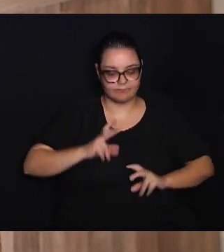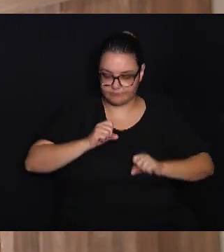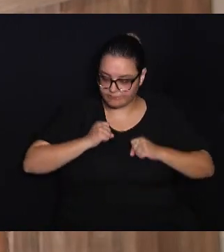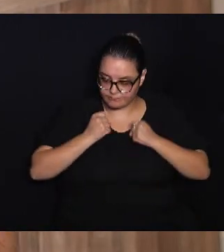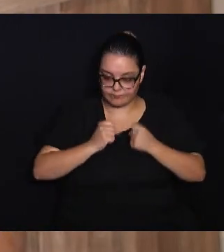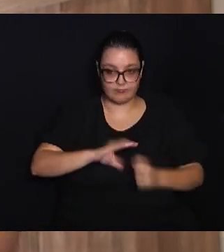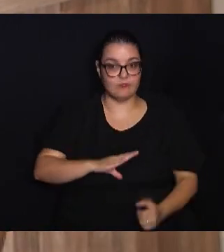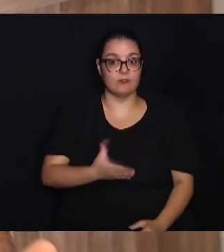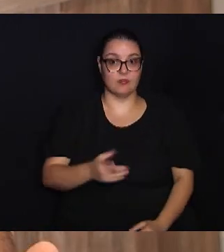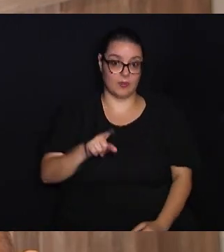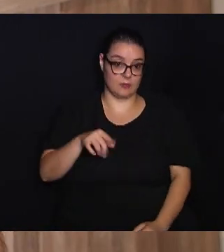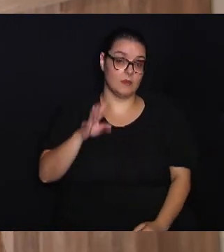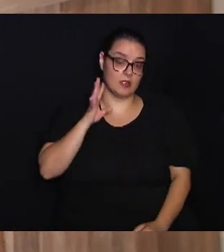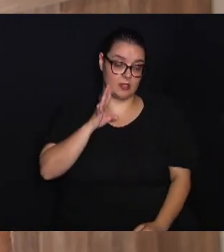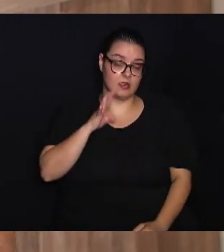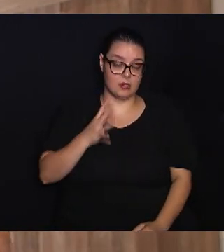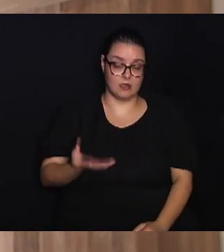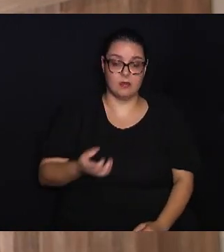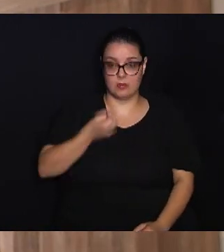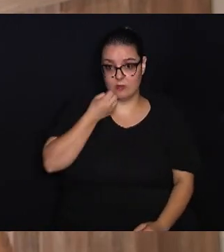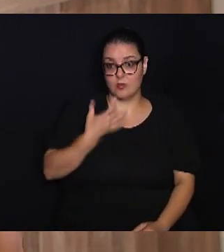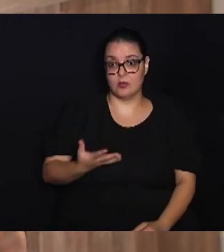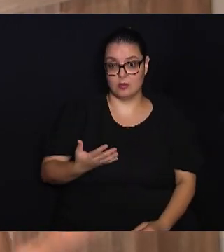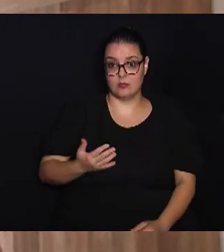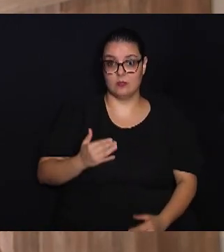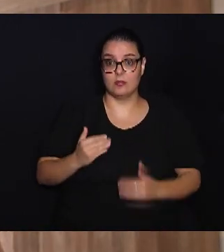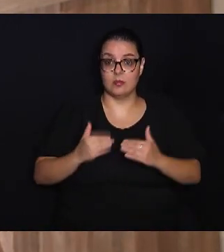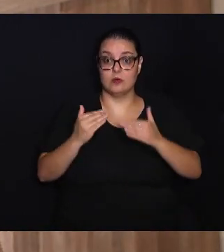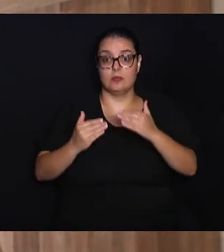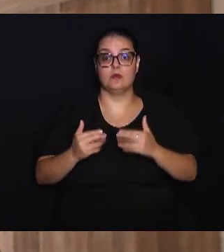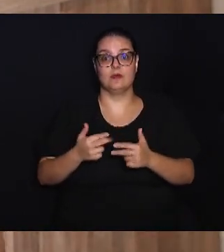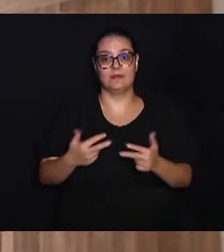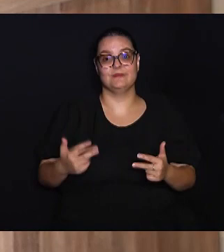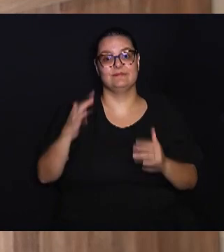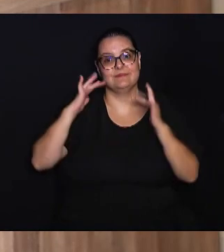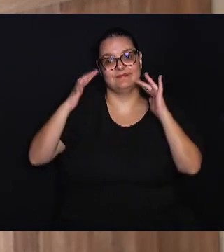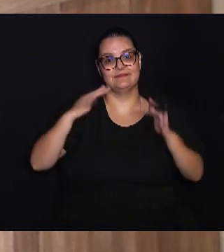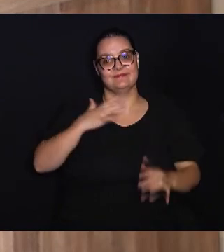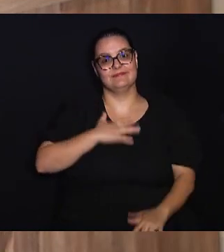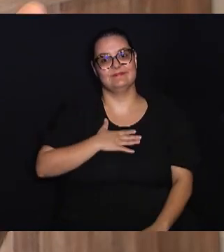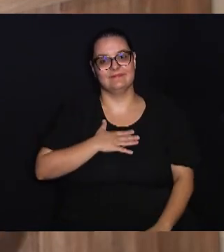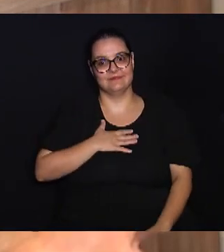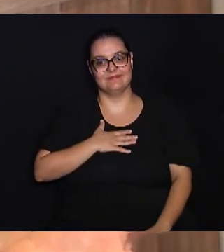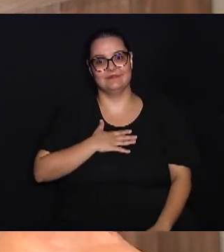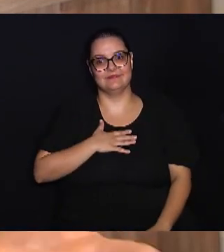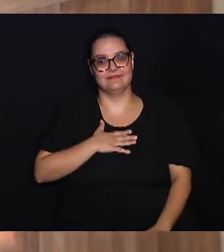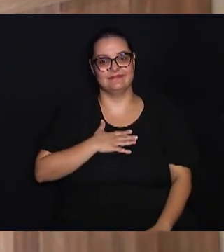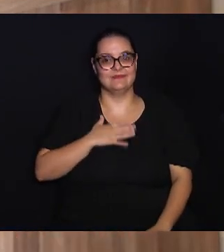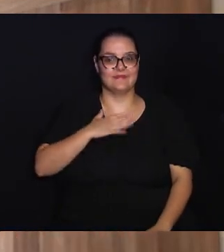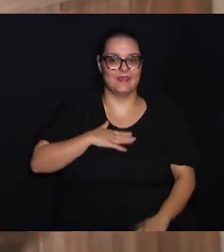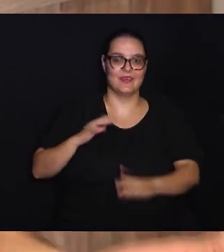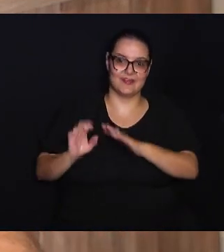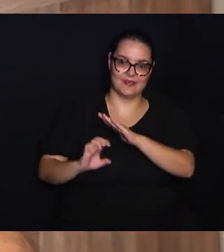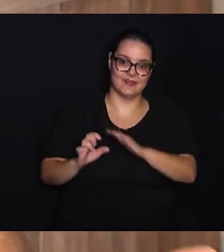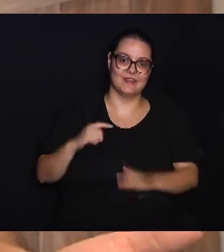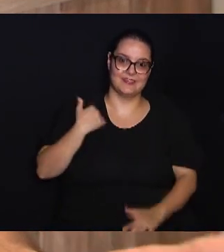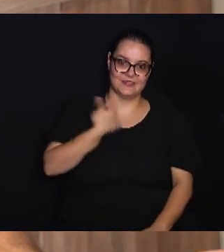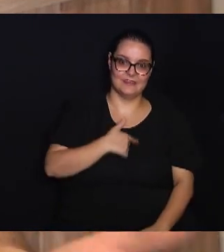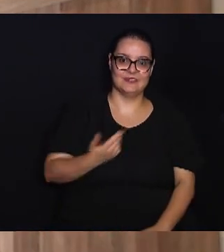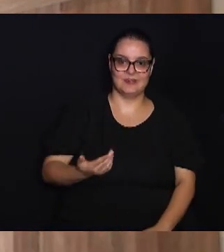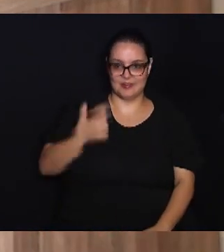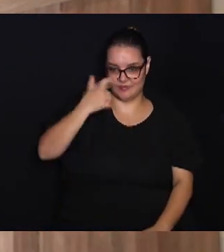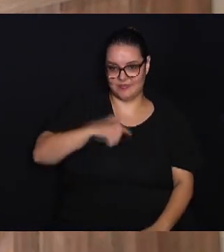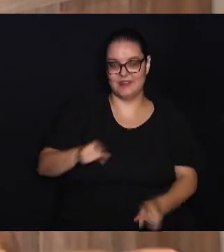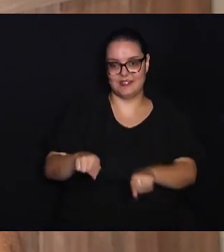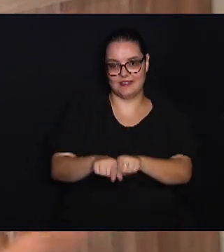garra mas é gostoso é bom é bom você construir algo o meu sonho é que a minha empresa que é a nossa empresa